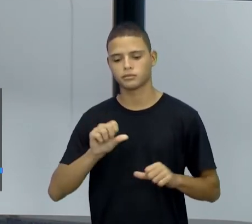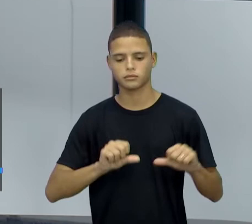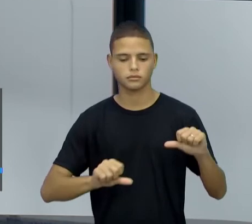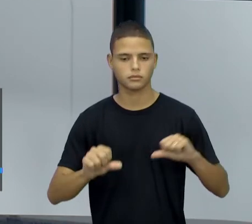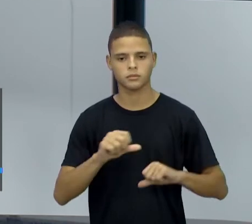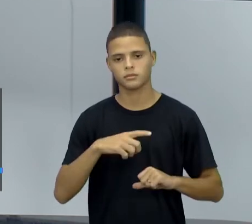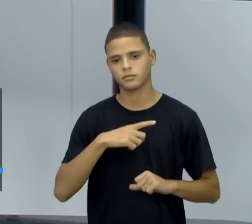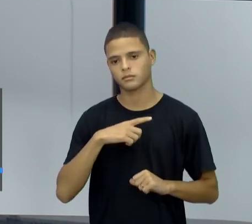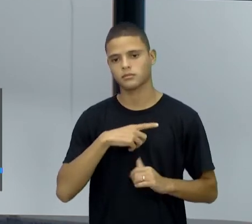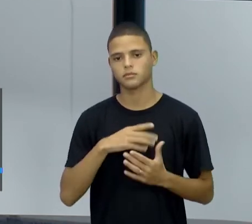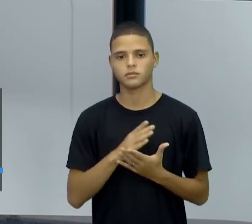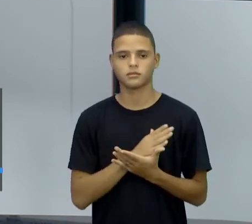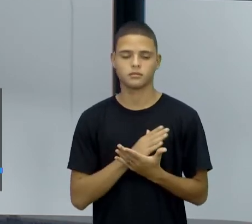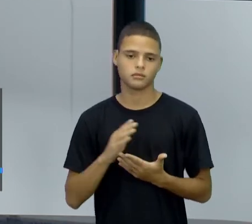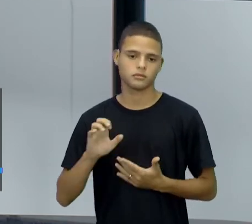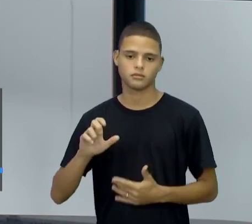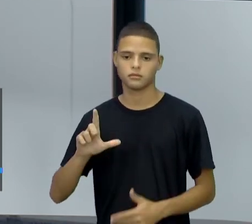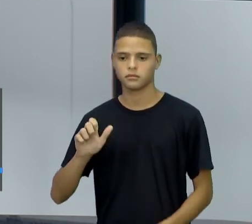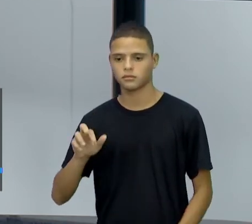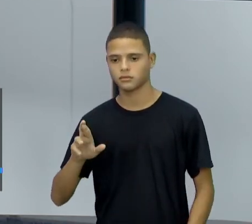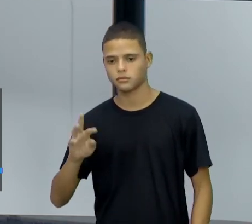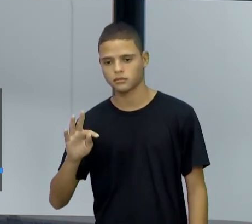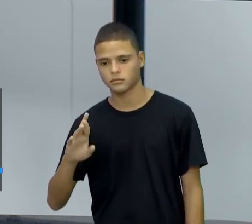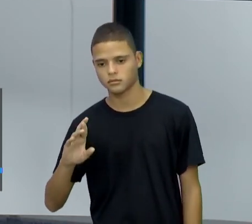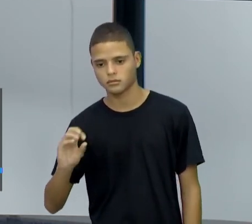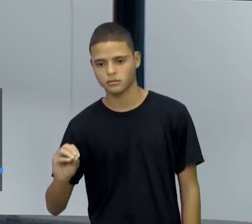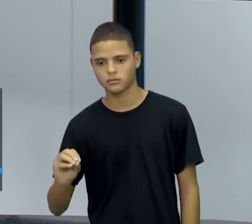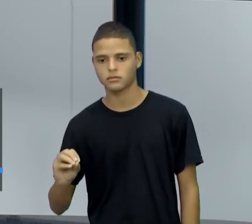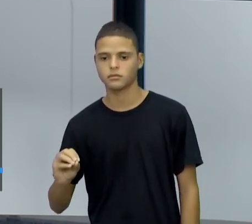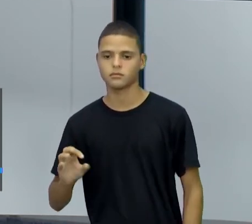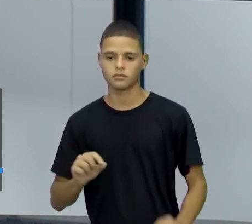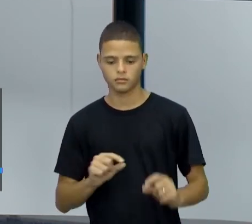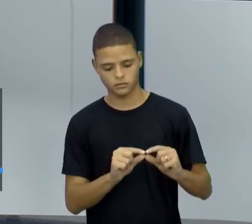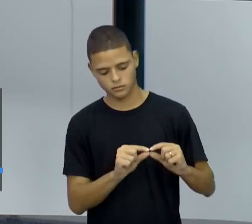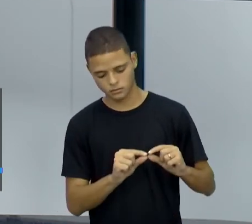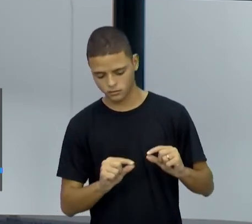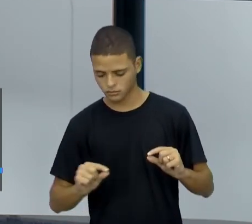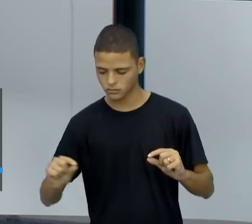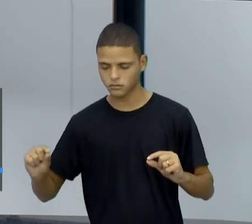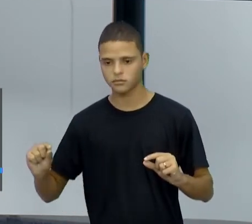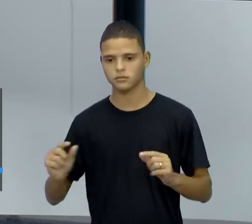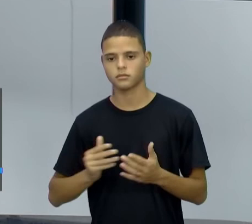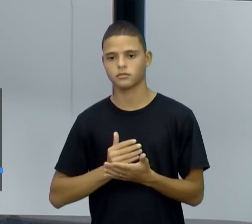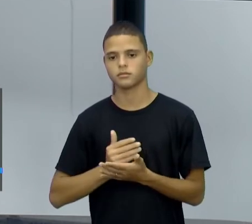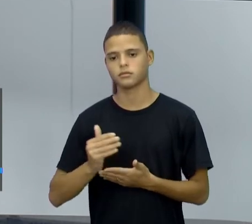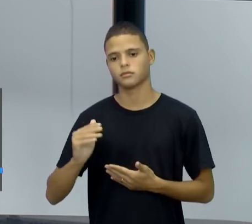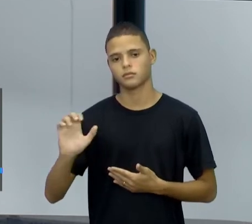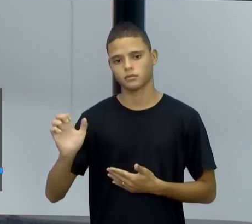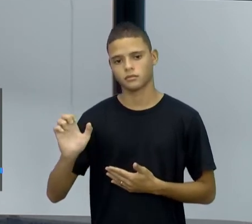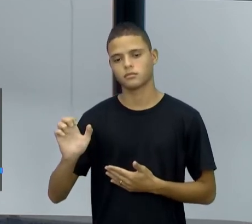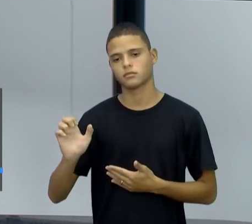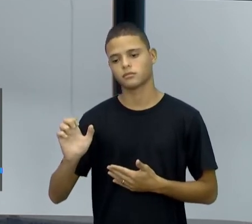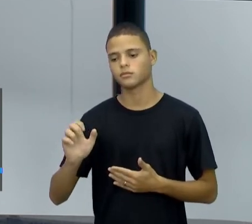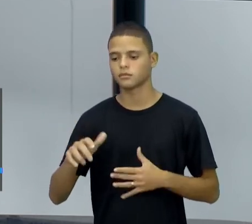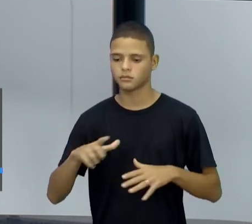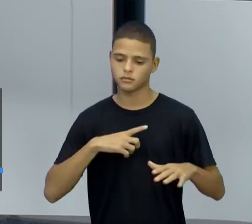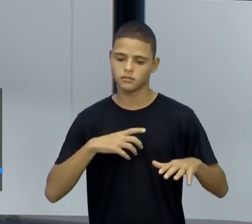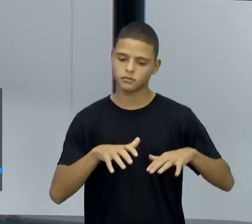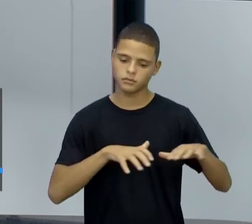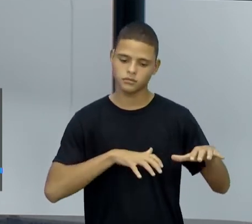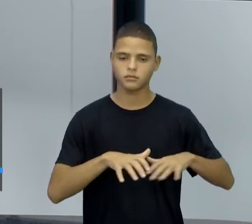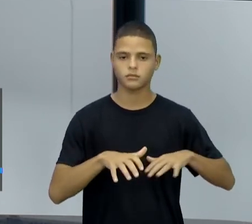têm esses elétrons e íons e tudo mais. Então, quando o fio condutor liga ali, os elétrons começam a circular. E esse movimento a